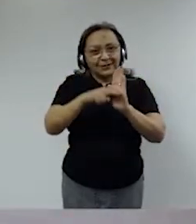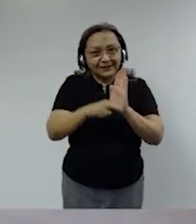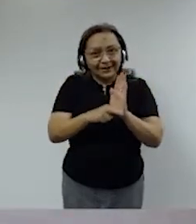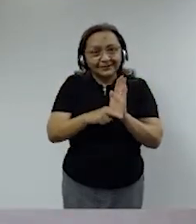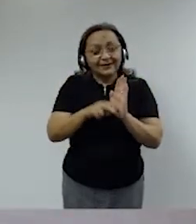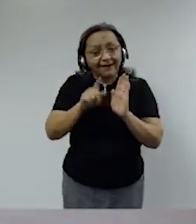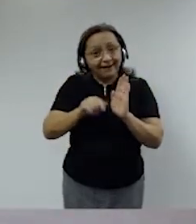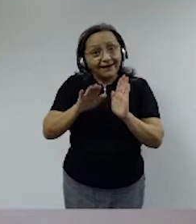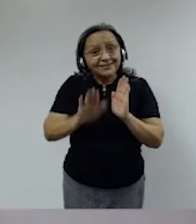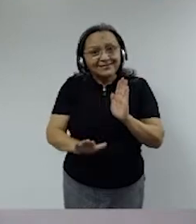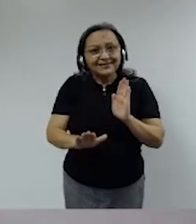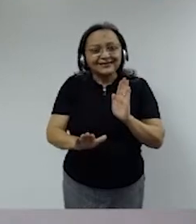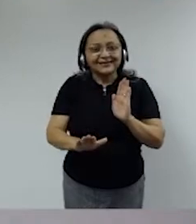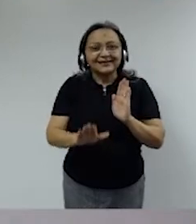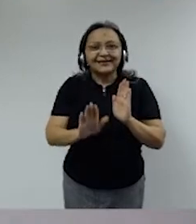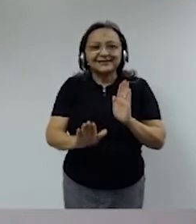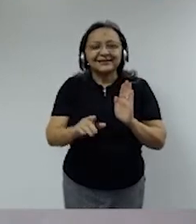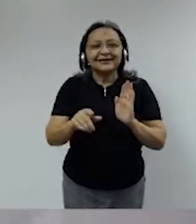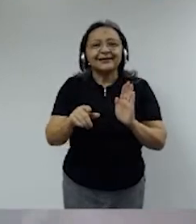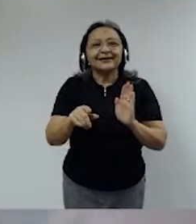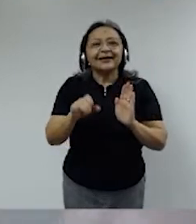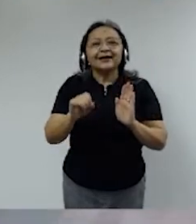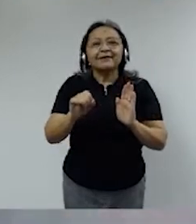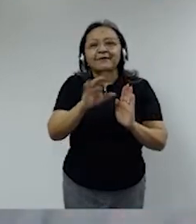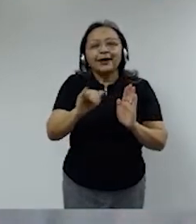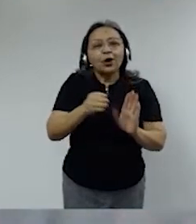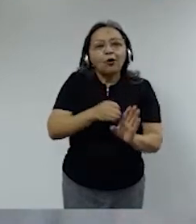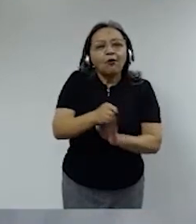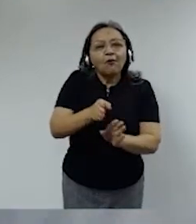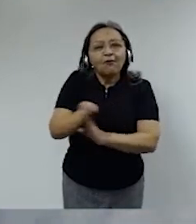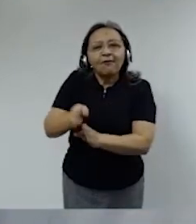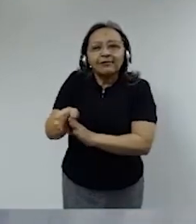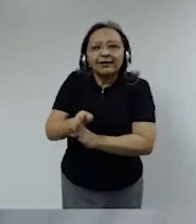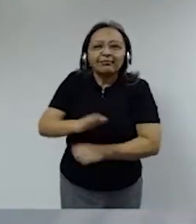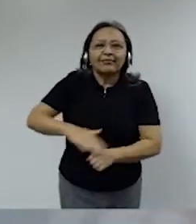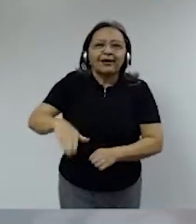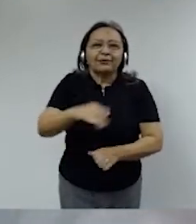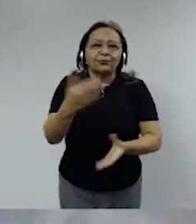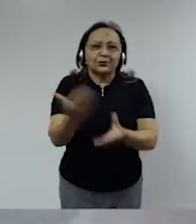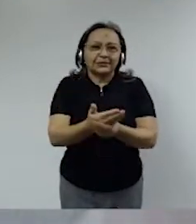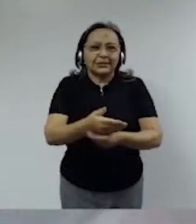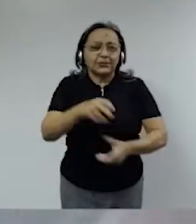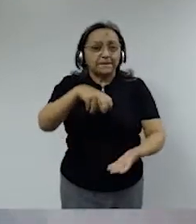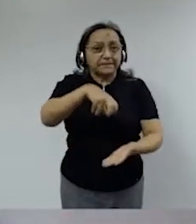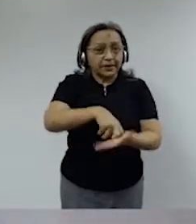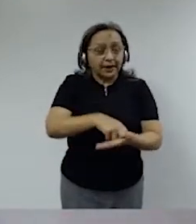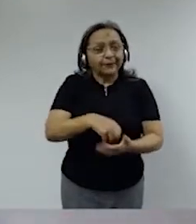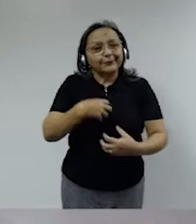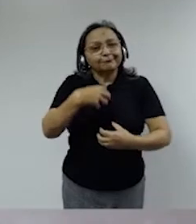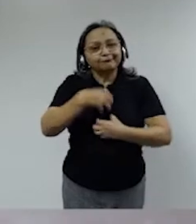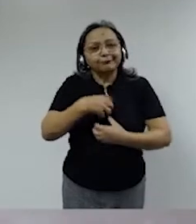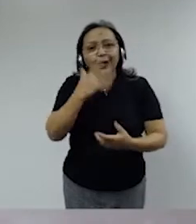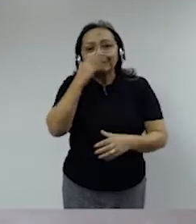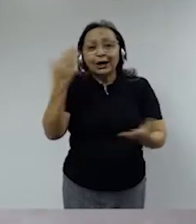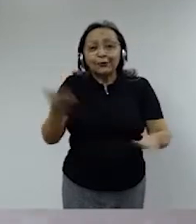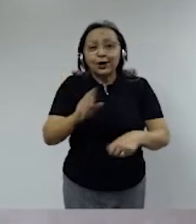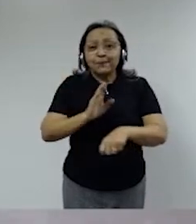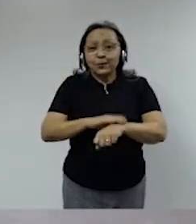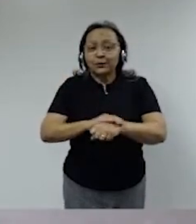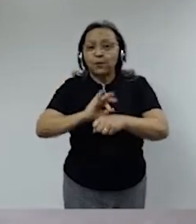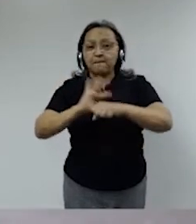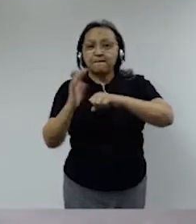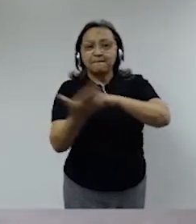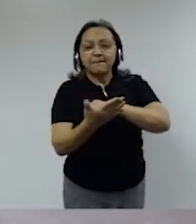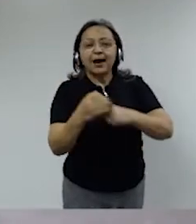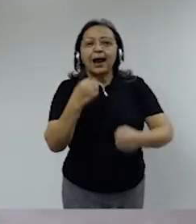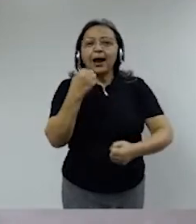você precisa se orientar no processo penal. E acredito eu, nesse momento de pandemia, algumas questões, como